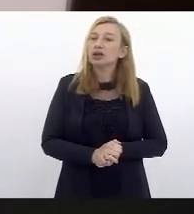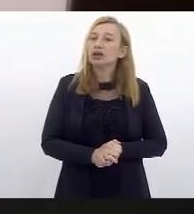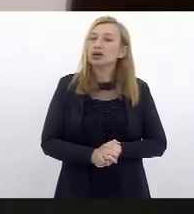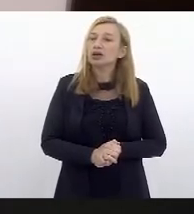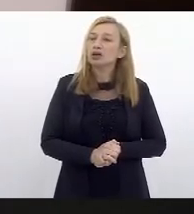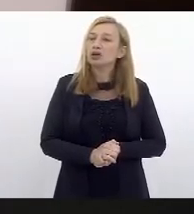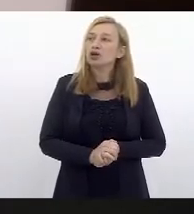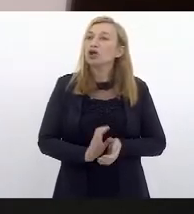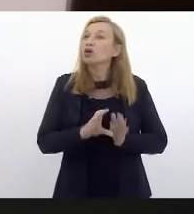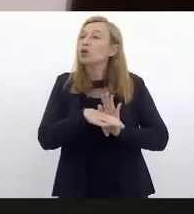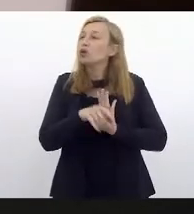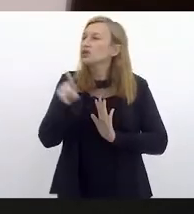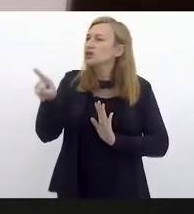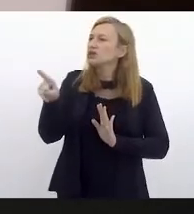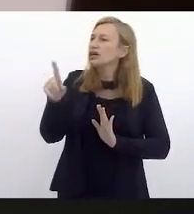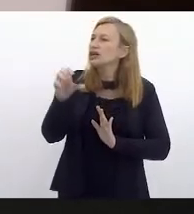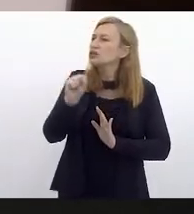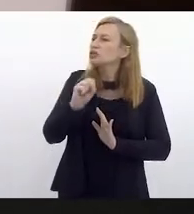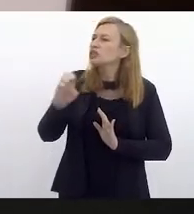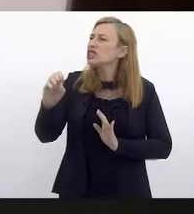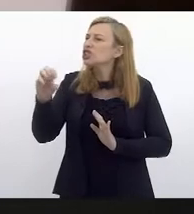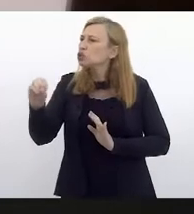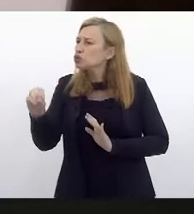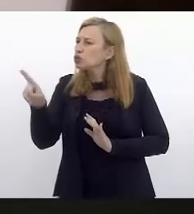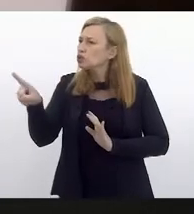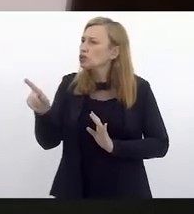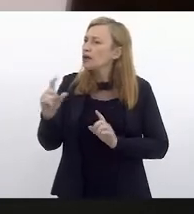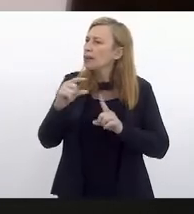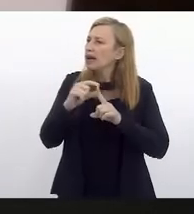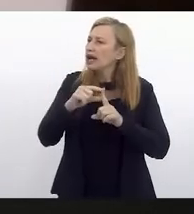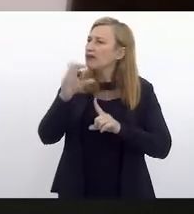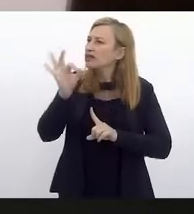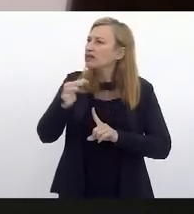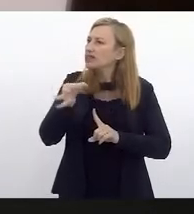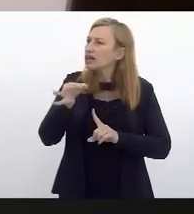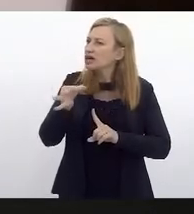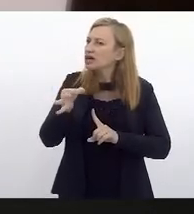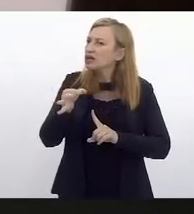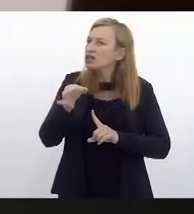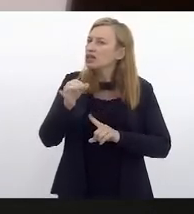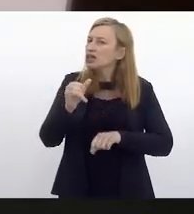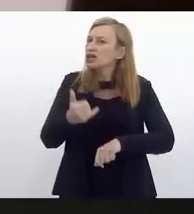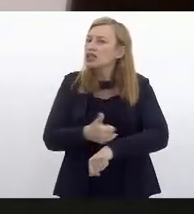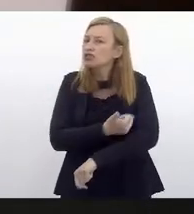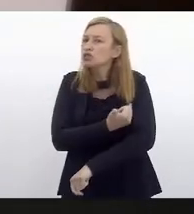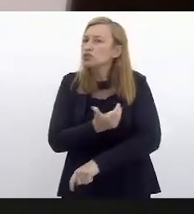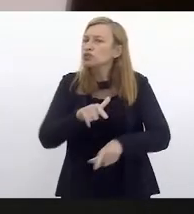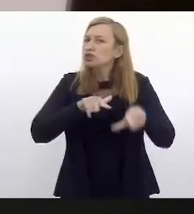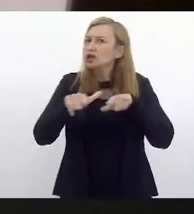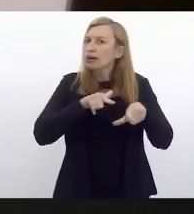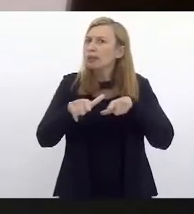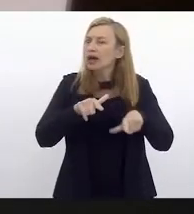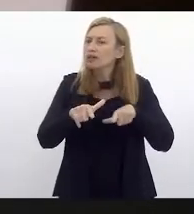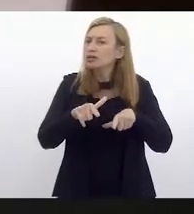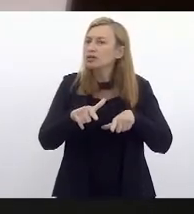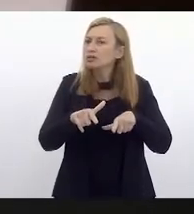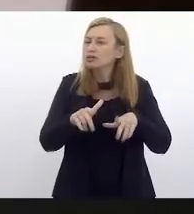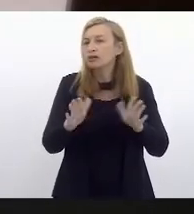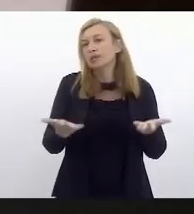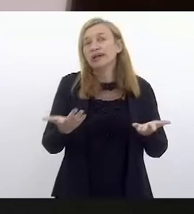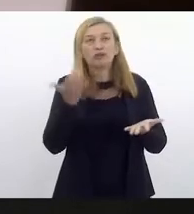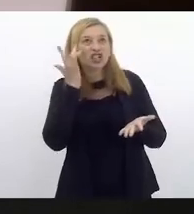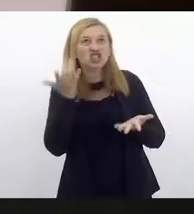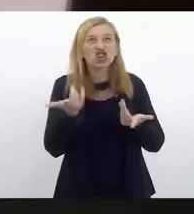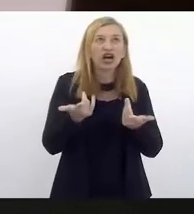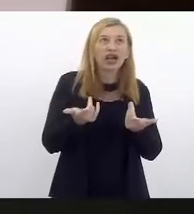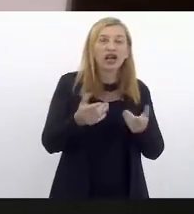no conceito lato sensu de infraestrutura, a gente usa a palavra correta, e infraestrutura de serviço, para ninguém achar que infraestrutura de serviço